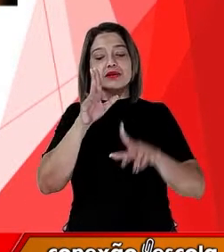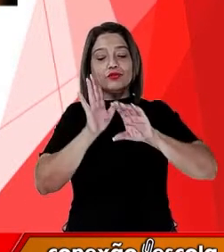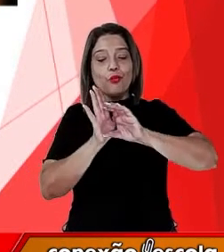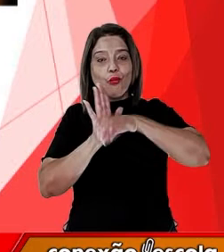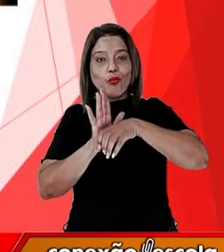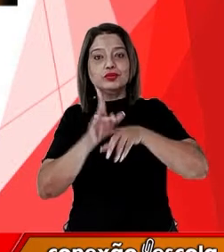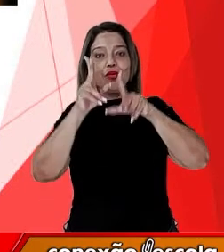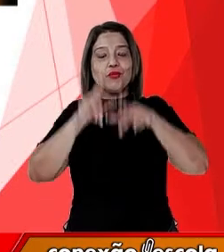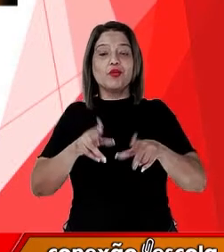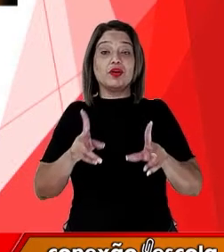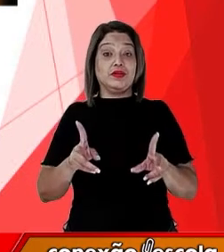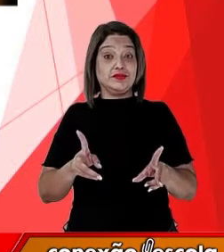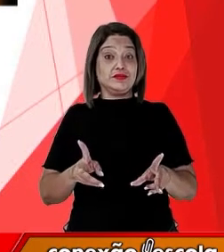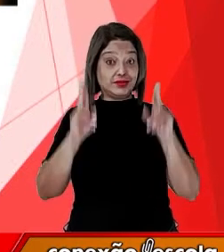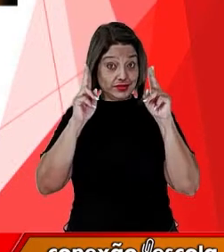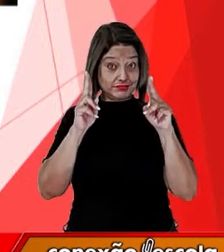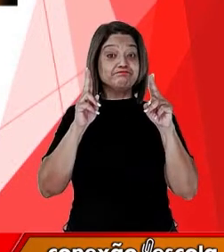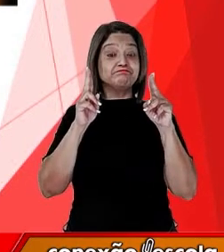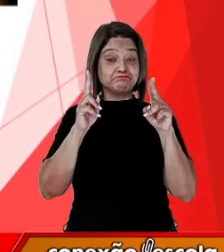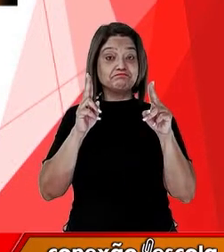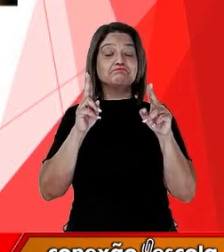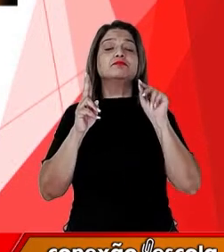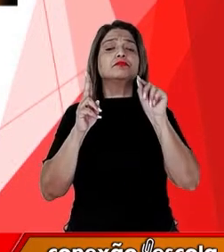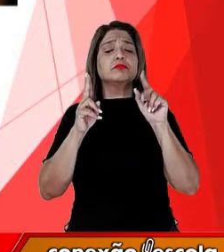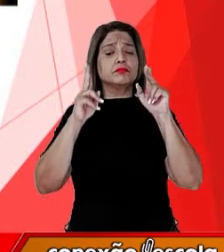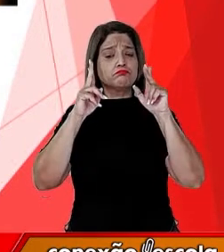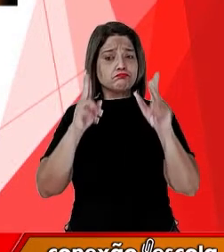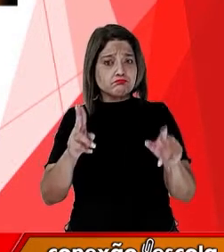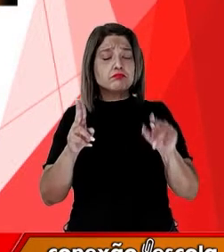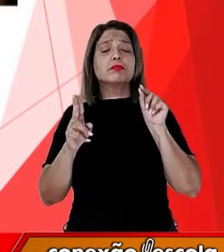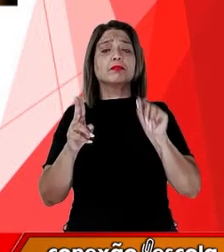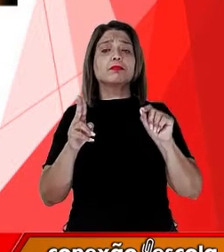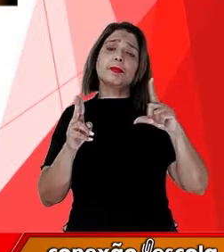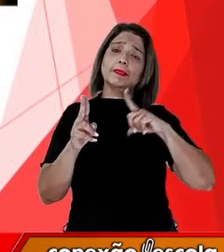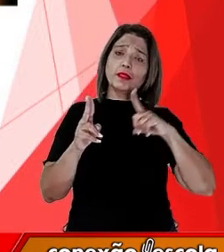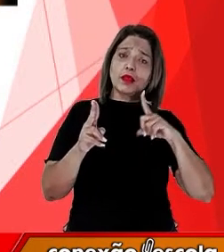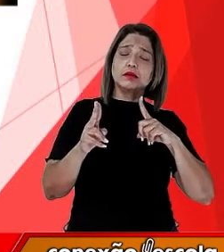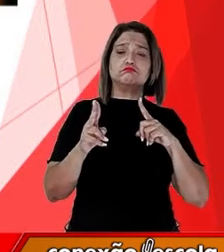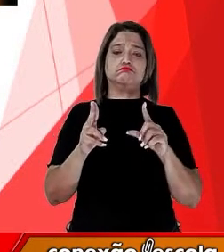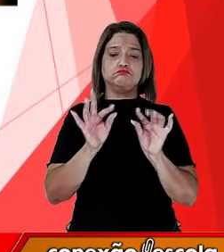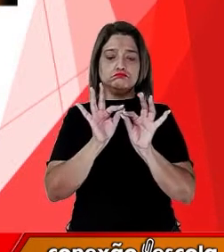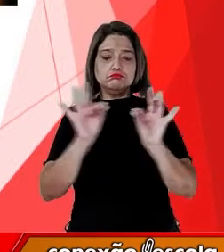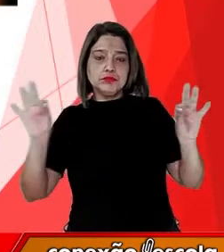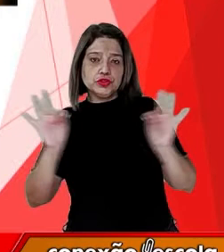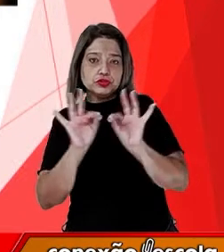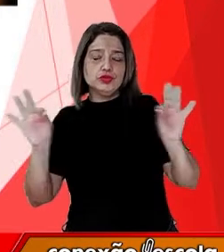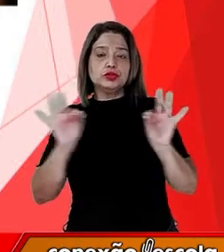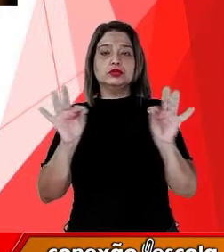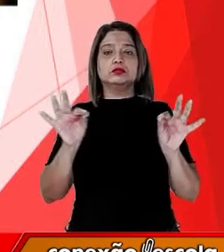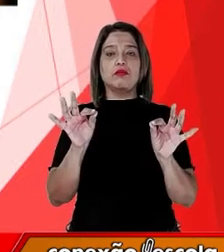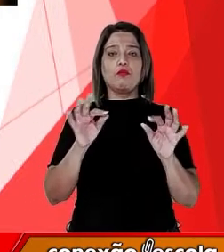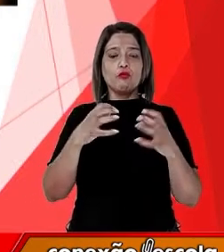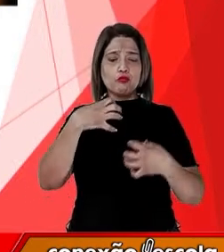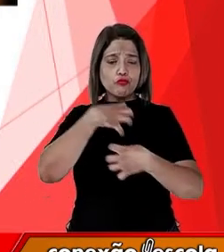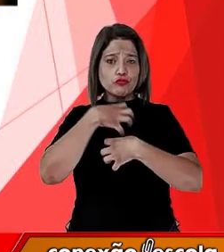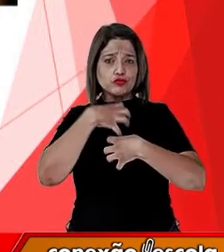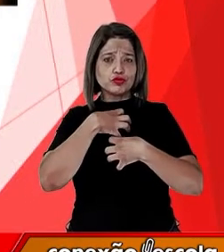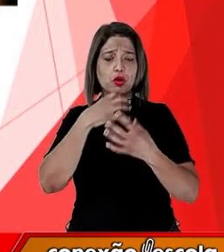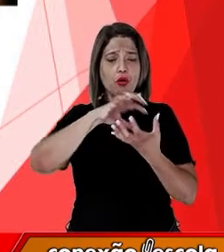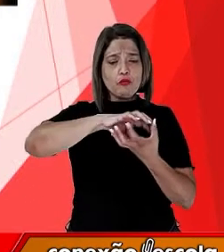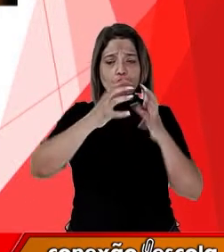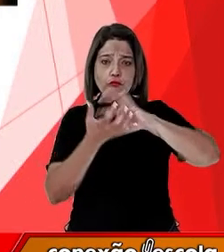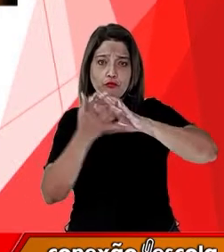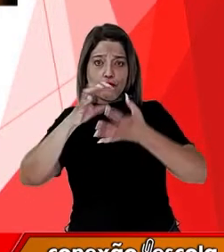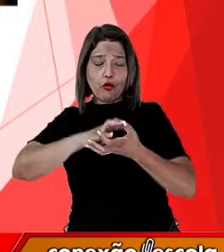A simetria, ela pode ser uma conformidade em medida, forma e posição relativa entre